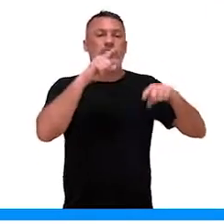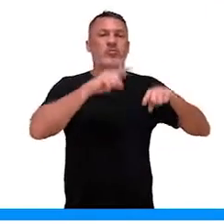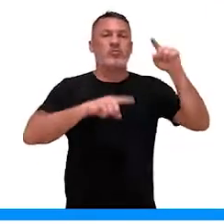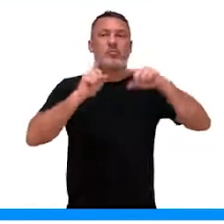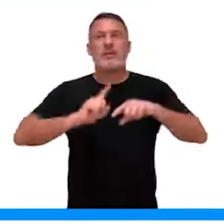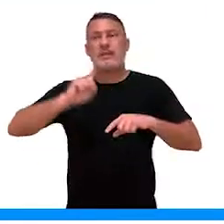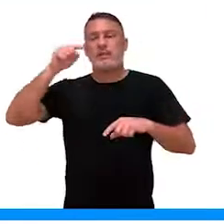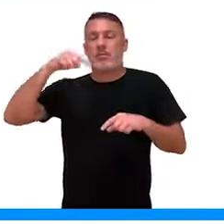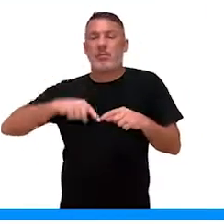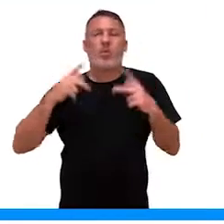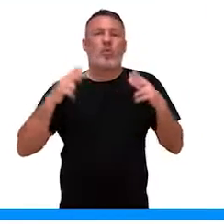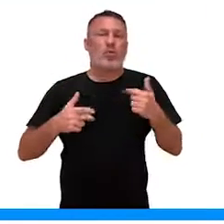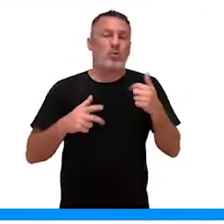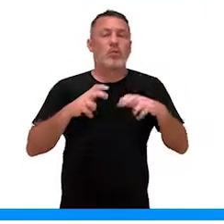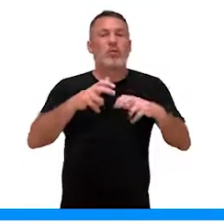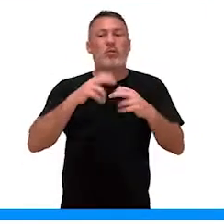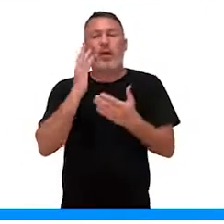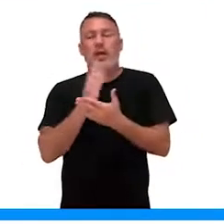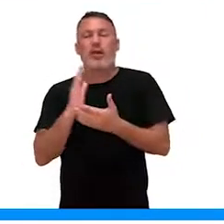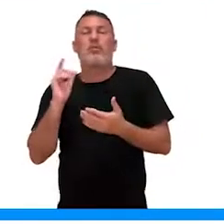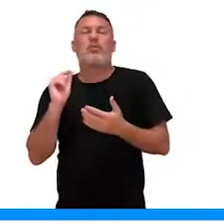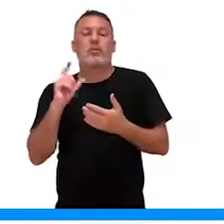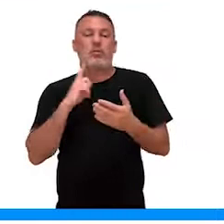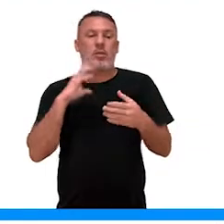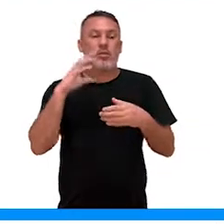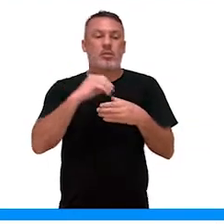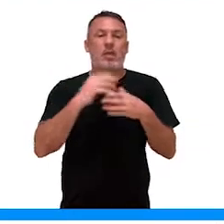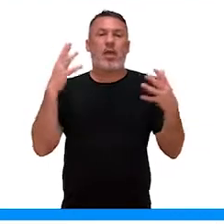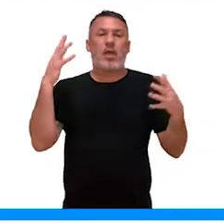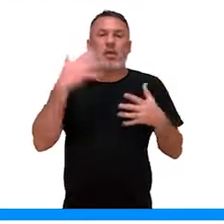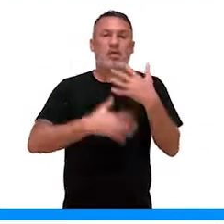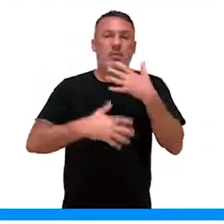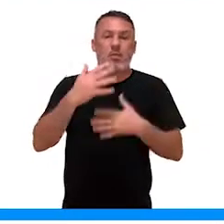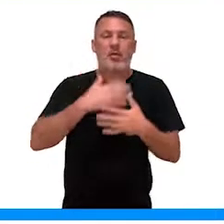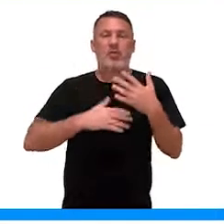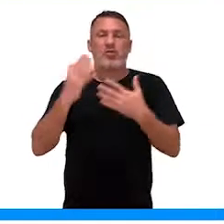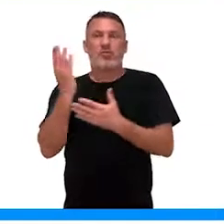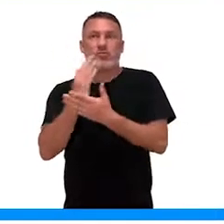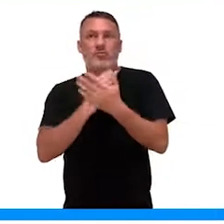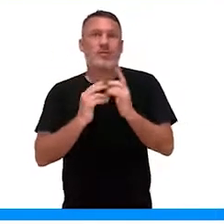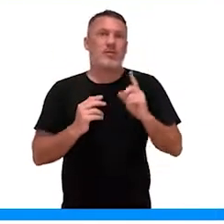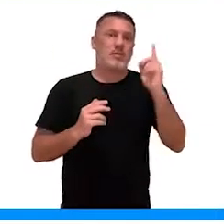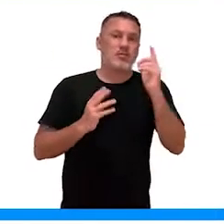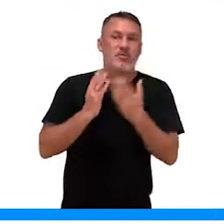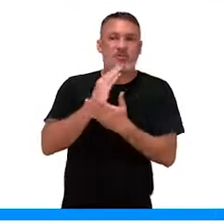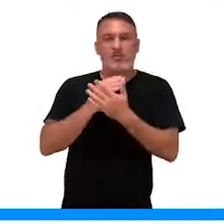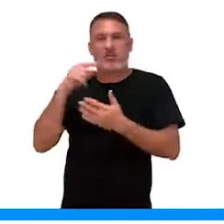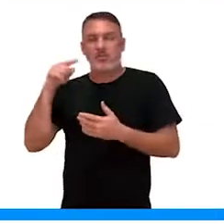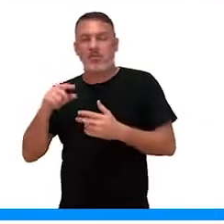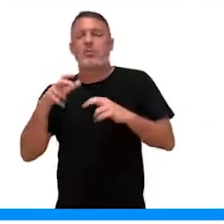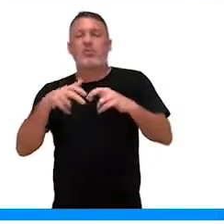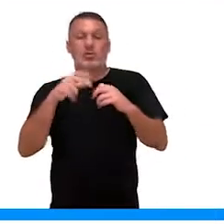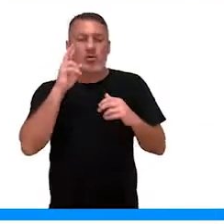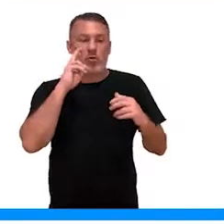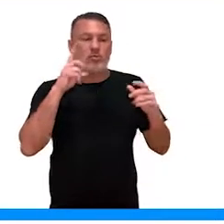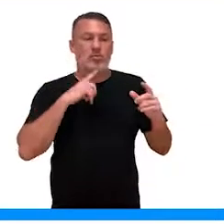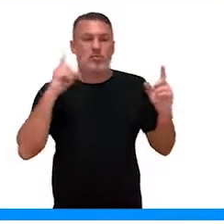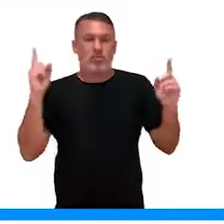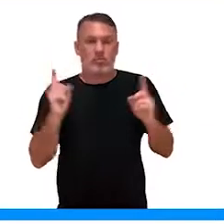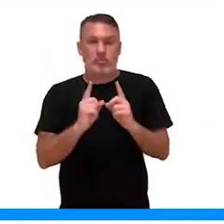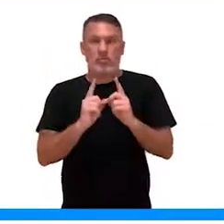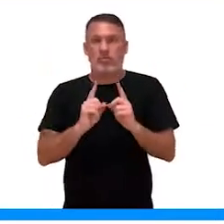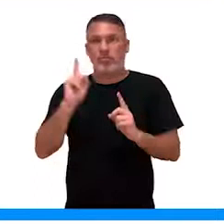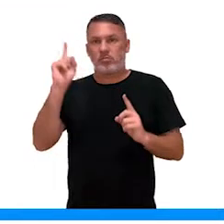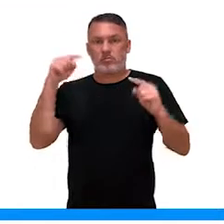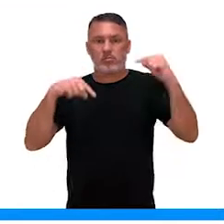embaixo. Então, isso acaba fazendo o quê? Atrapalhando na divisão em cima, né? Então, a gente vai embaixo. Então, a gente vai